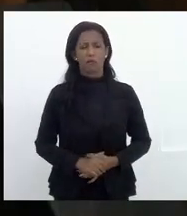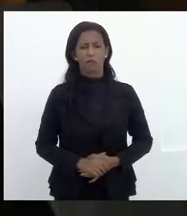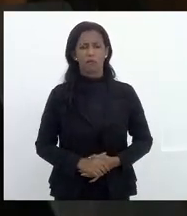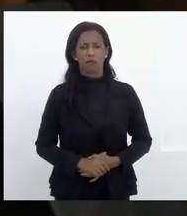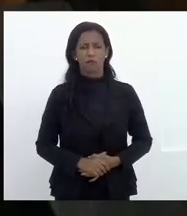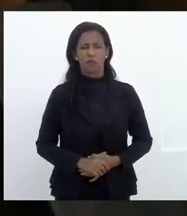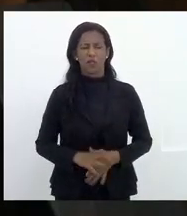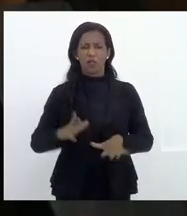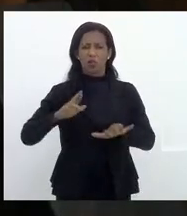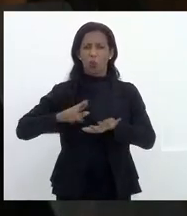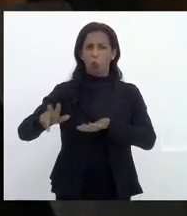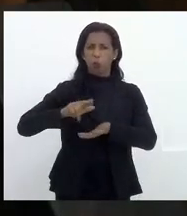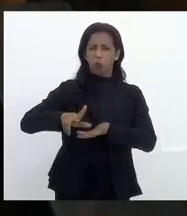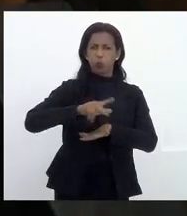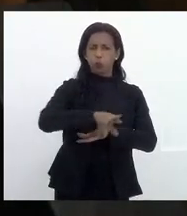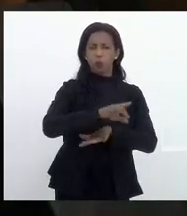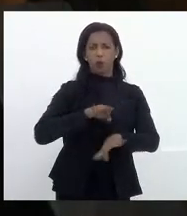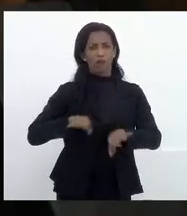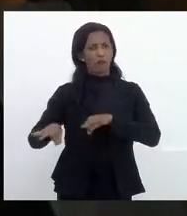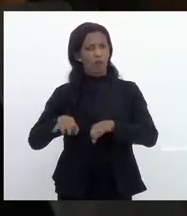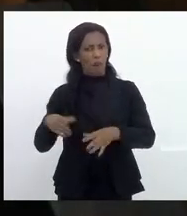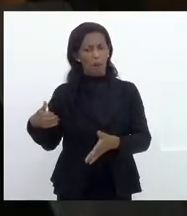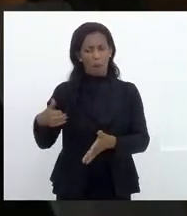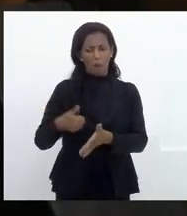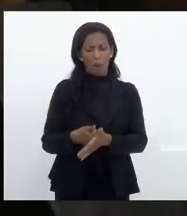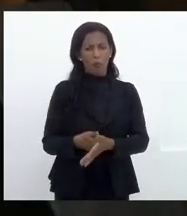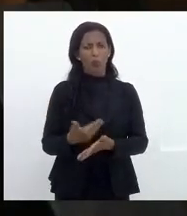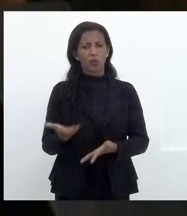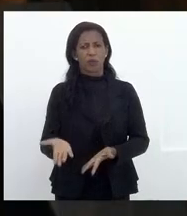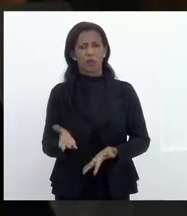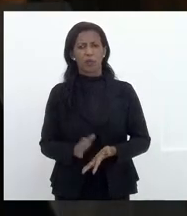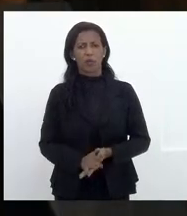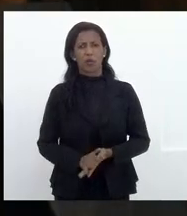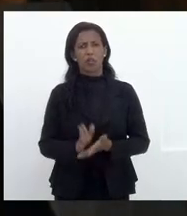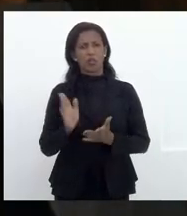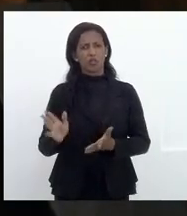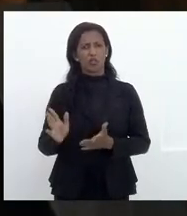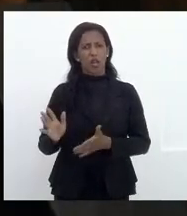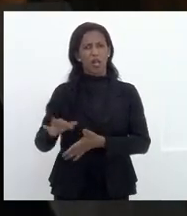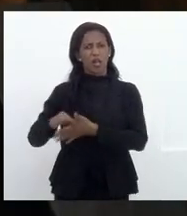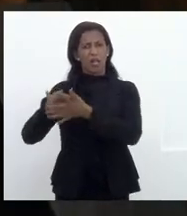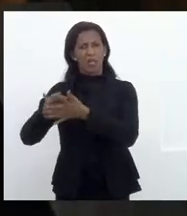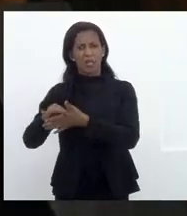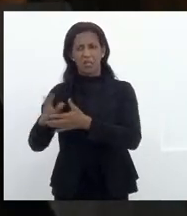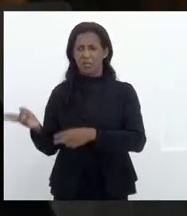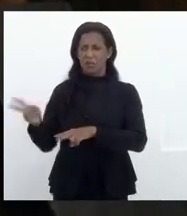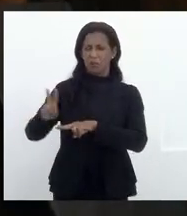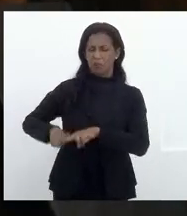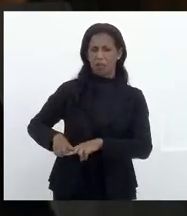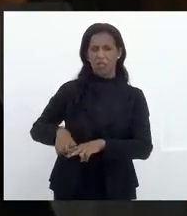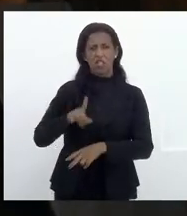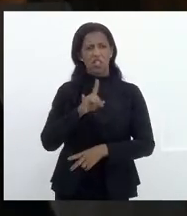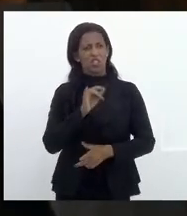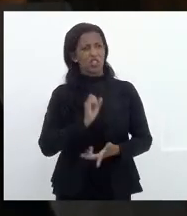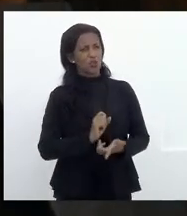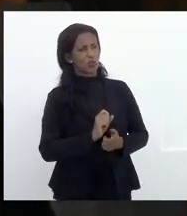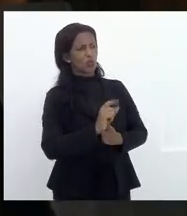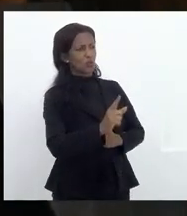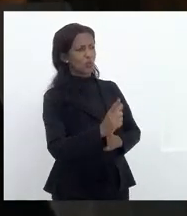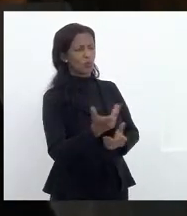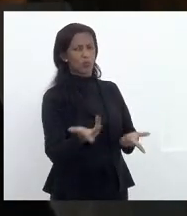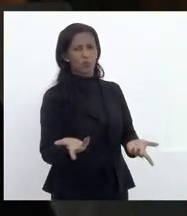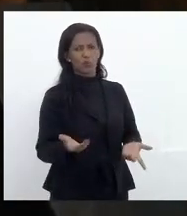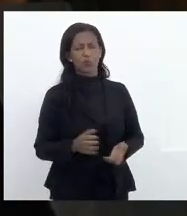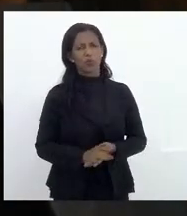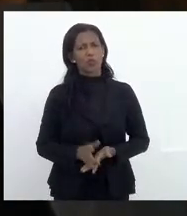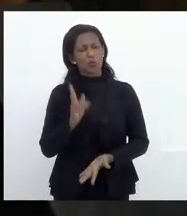em vários seguimentos há pouco tempo quase para jantar autoridade presa Presidente destituído o presidente do congresso preso